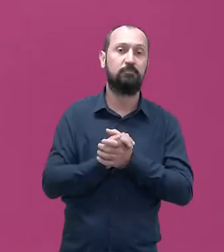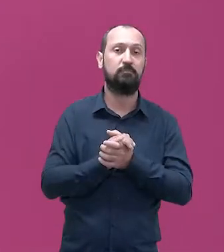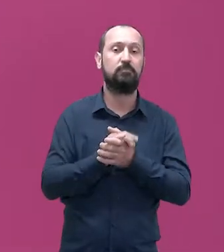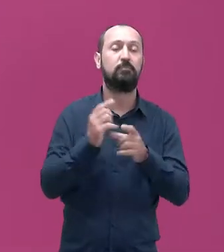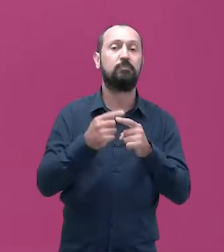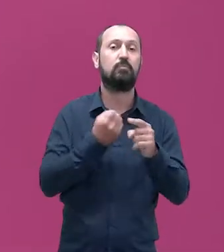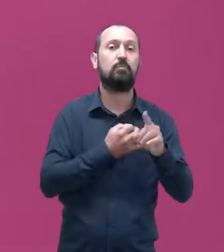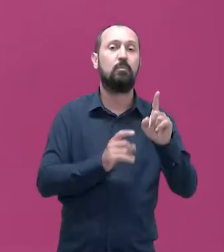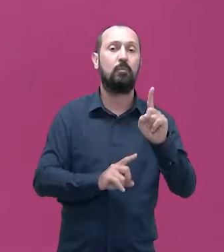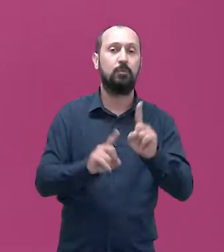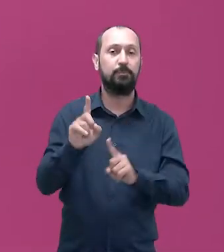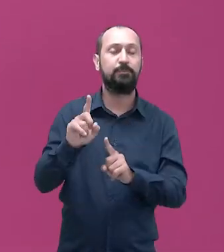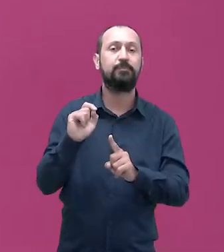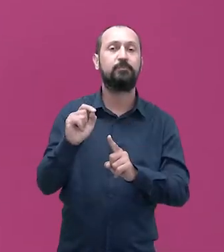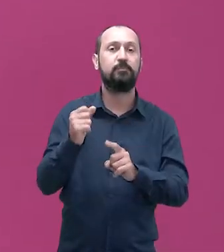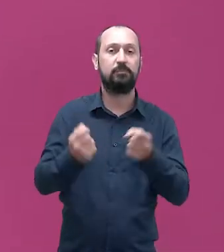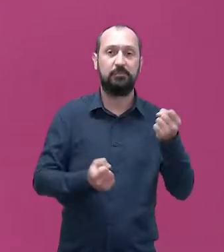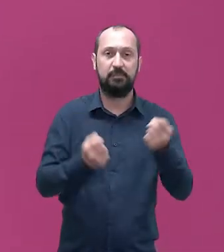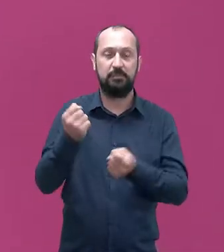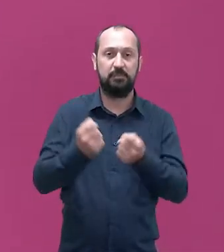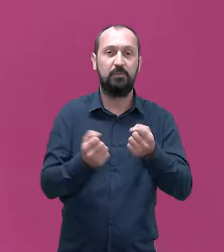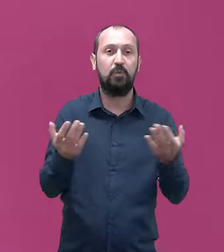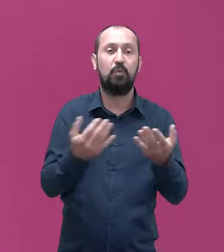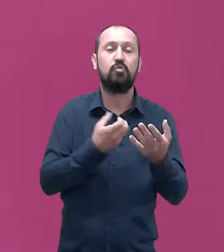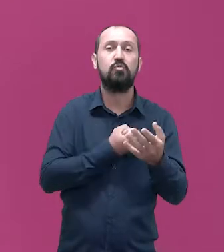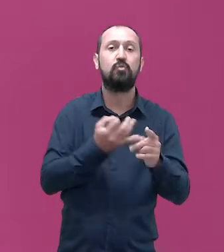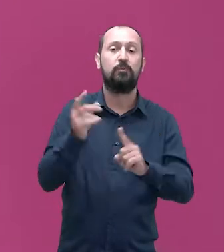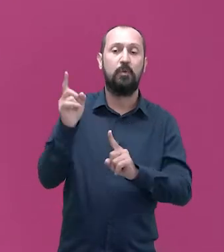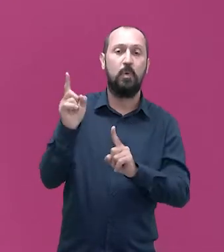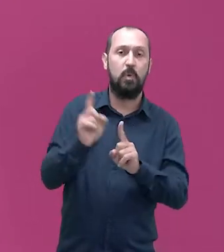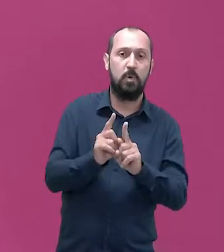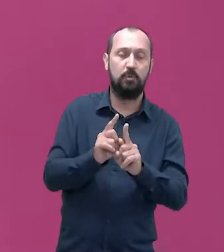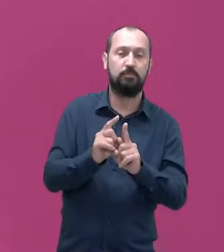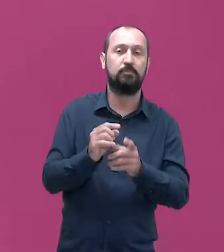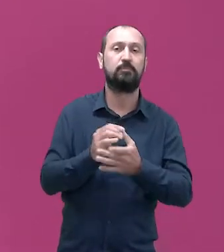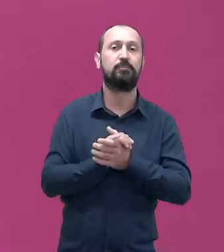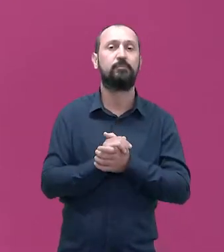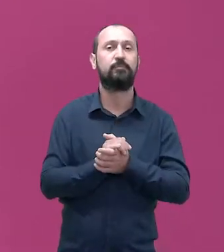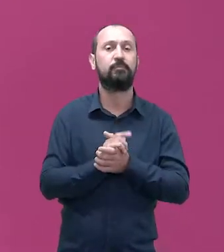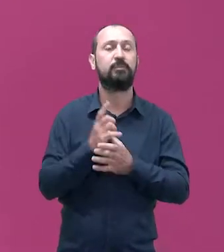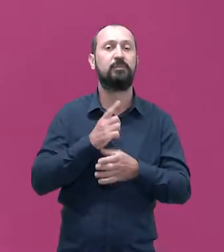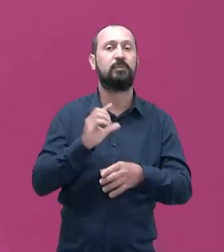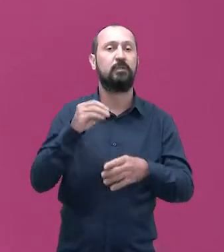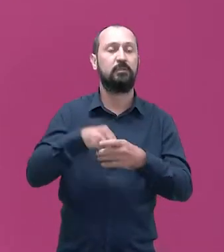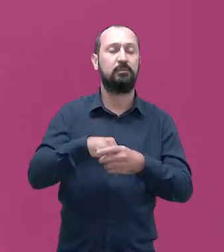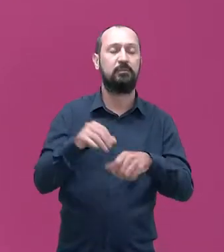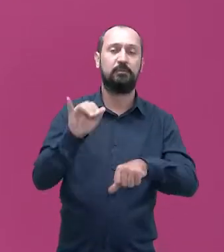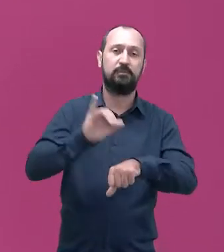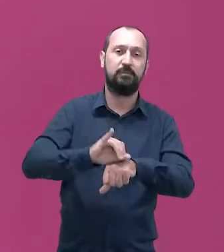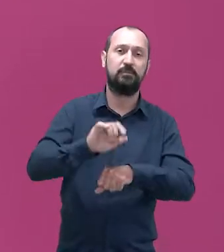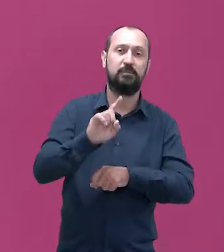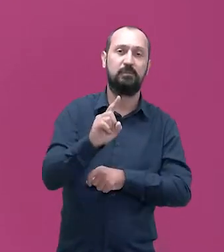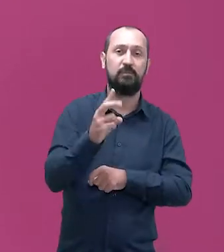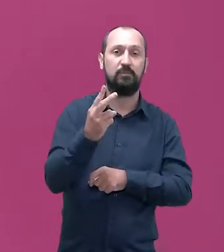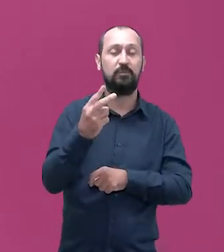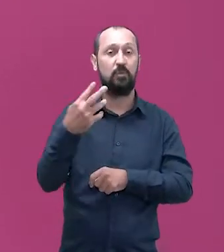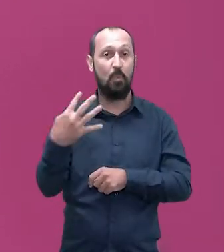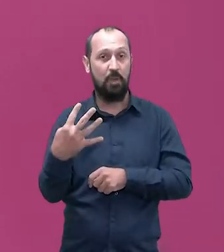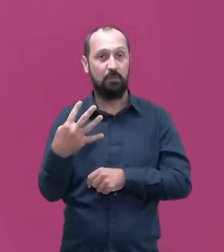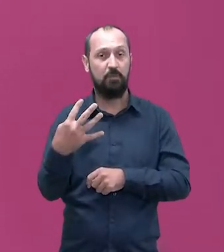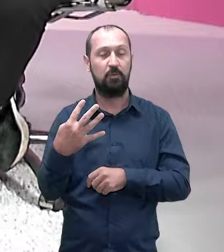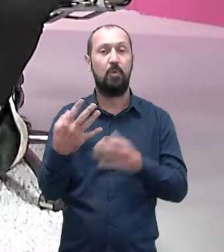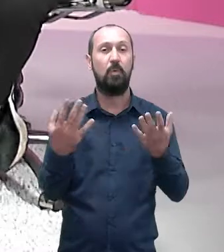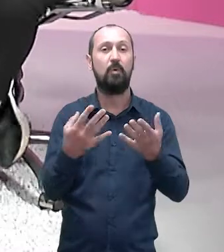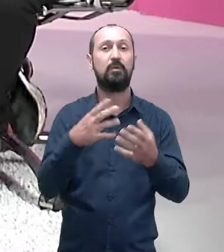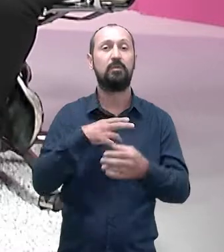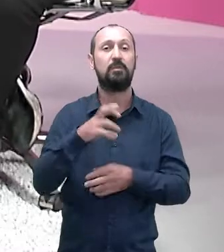em vista o número de condutores escolares que hoje foi reduzido. Nós tínhamos, dentro da capital, 124